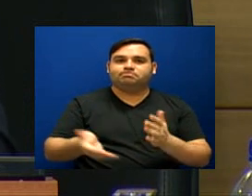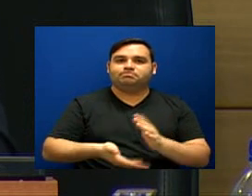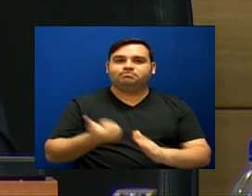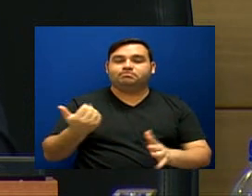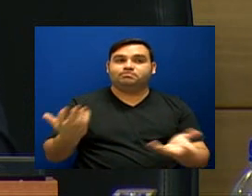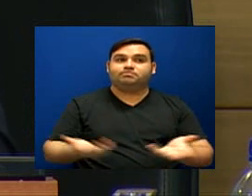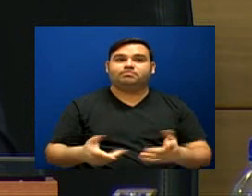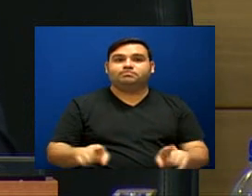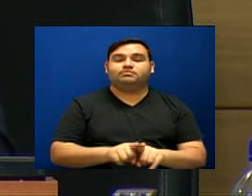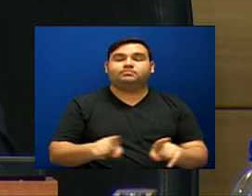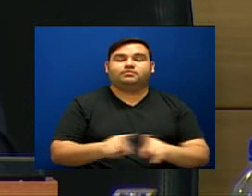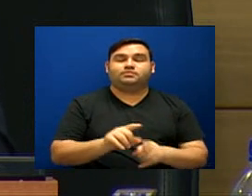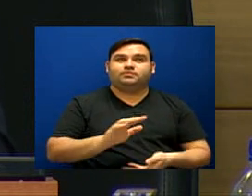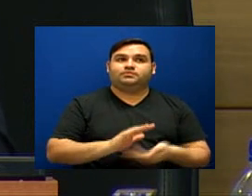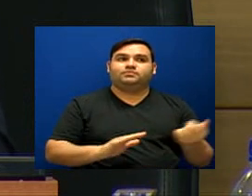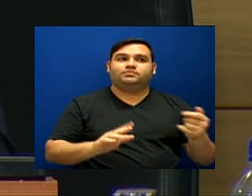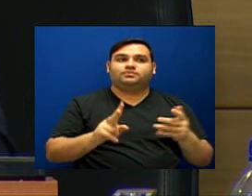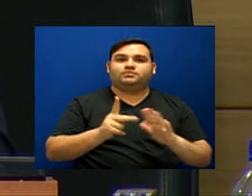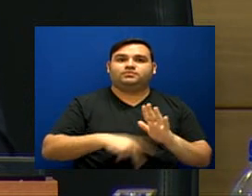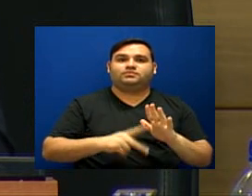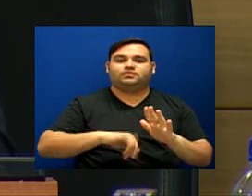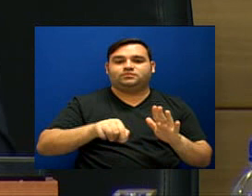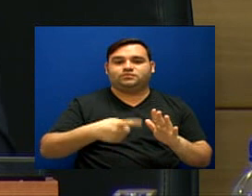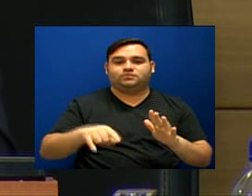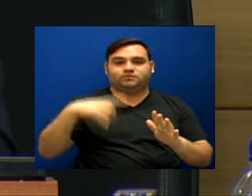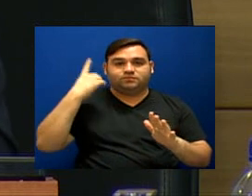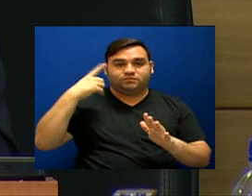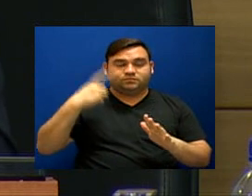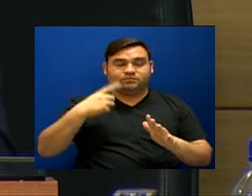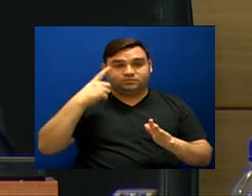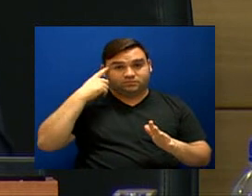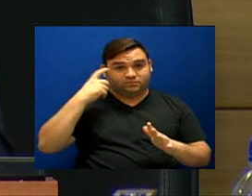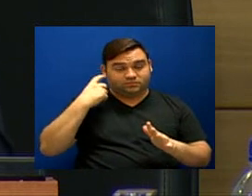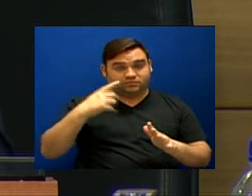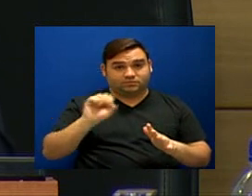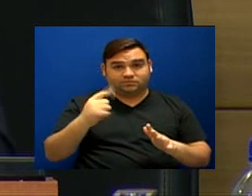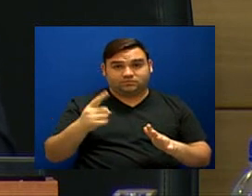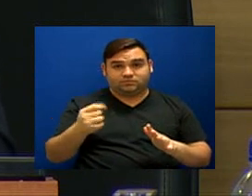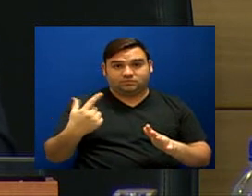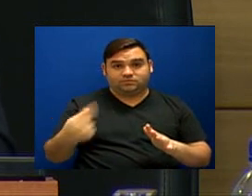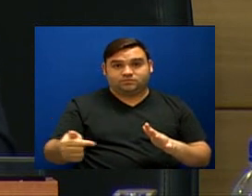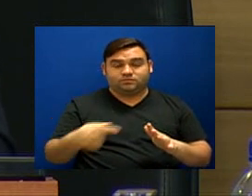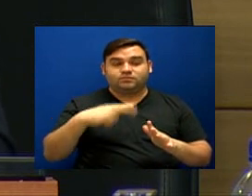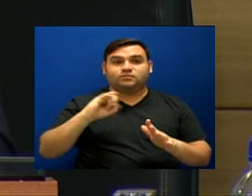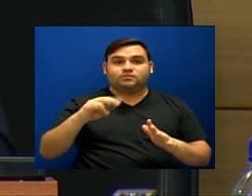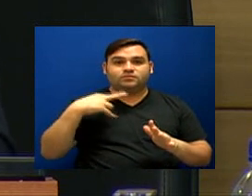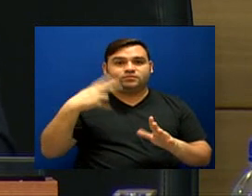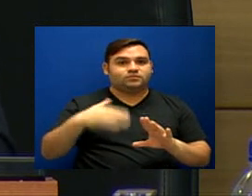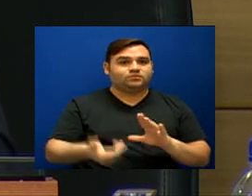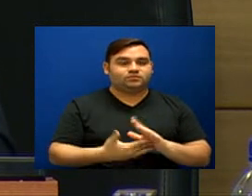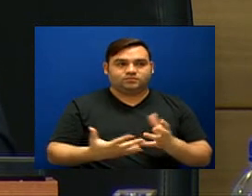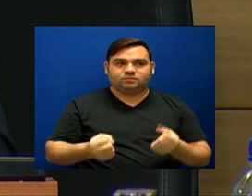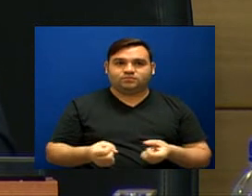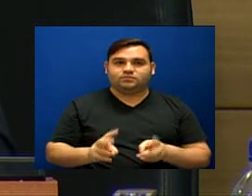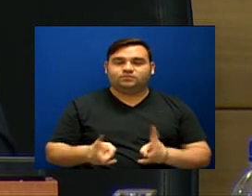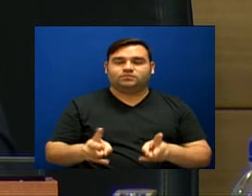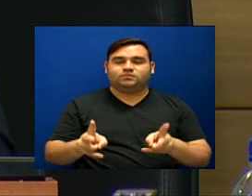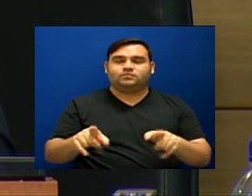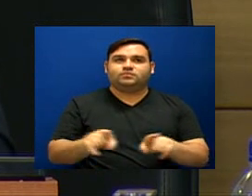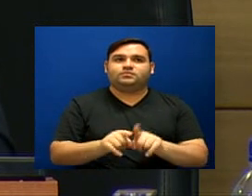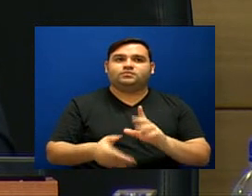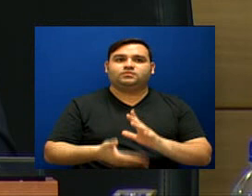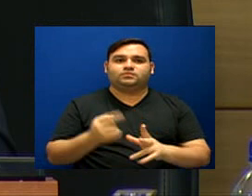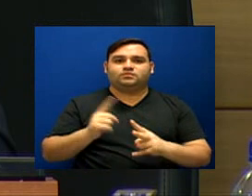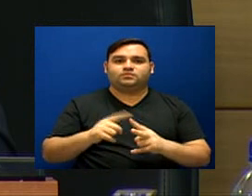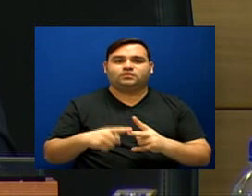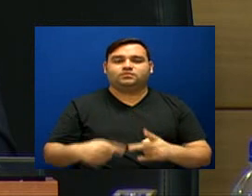E agora, em votação, é retirada do projeto do vereador João Donizete, 81-2017. Os vereadores que concordam, permaneçam como estão, fica retirado os